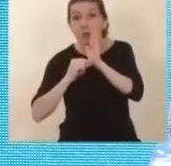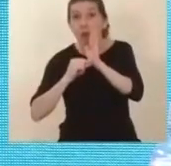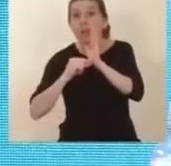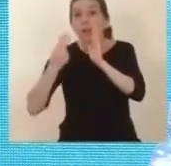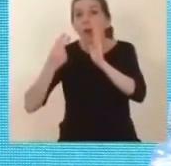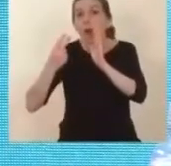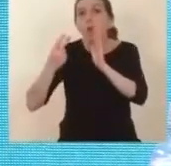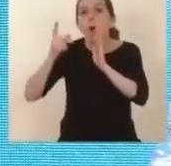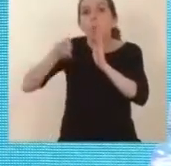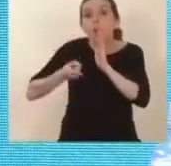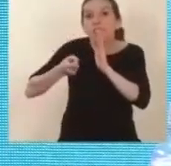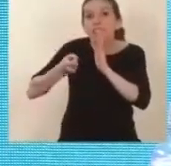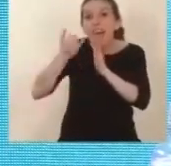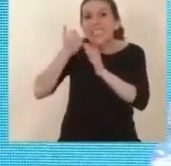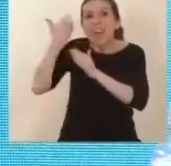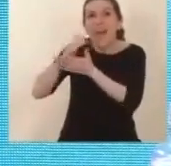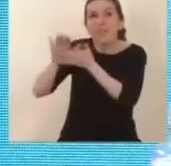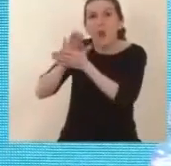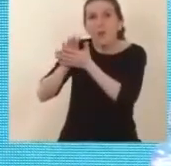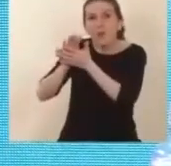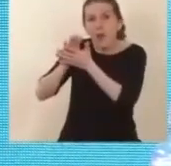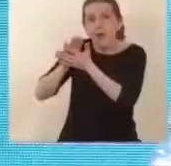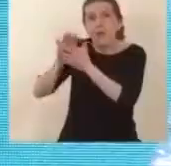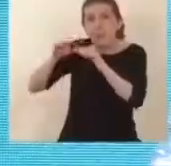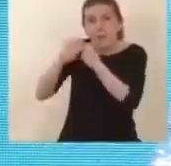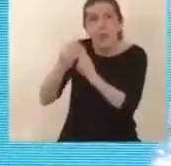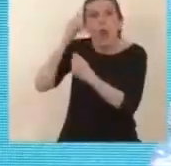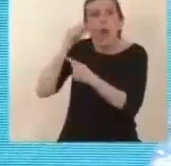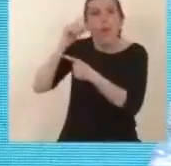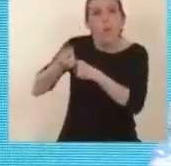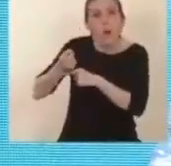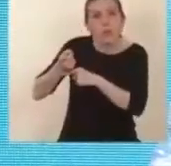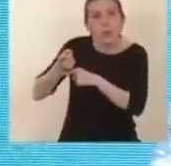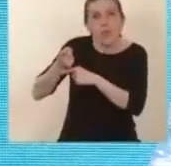% e coloca a Argentina hoje em uma situação muito mais saudável e sólida.